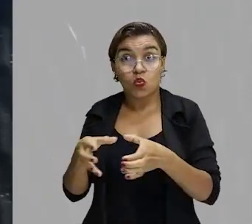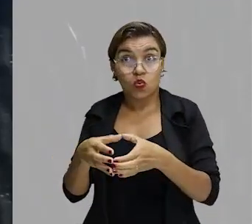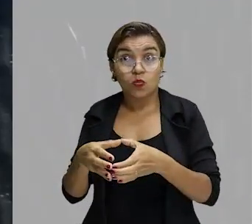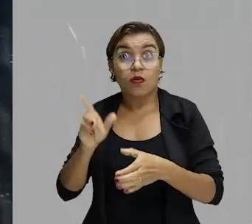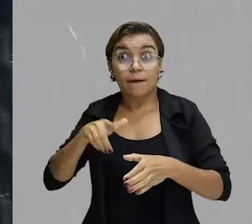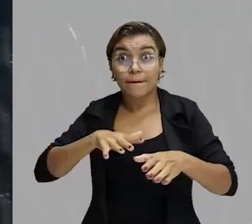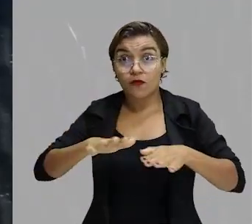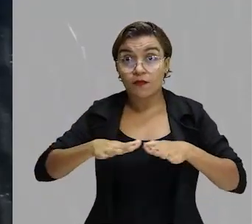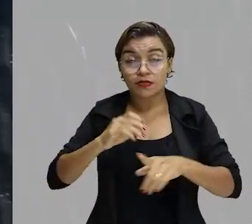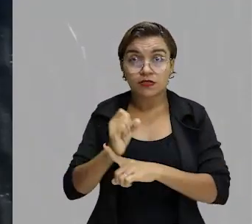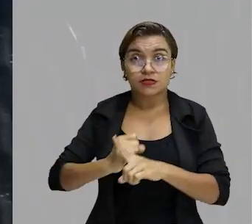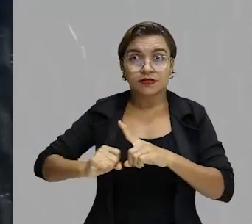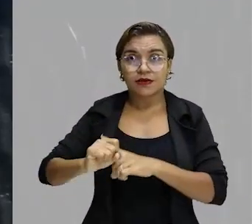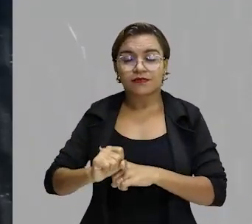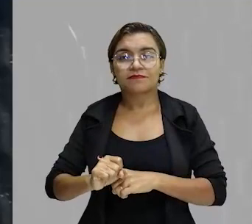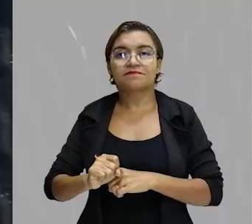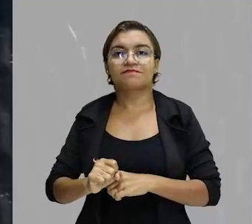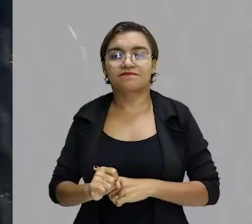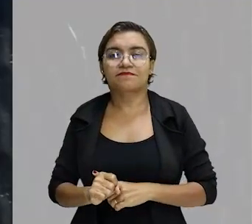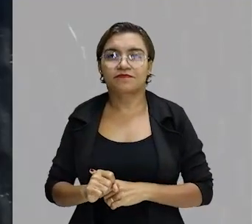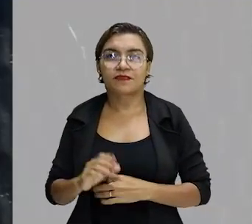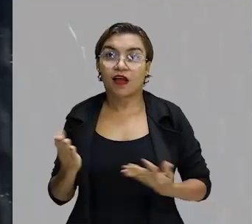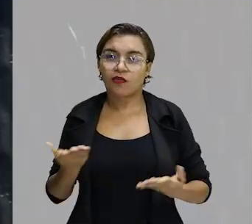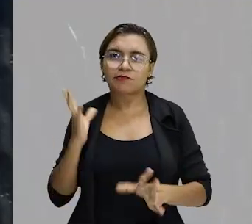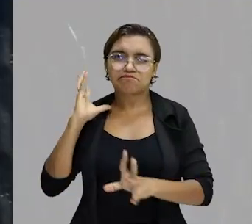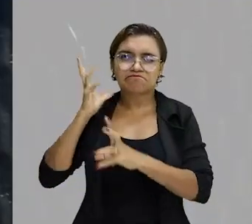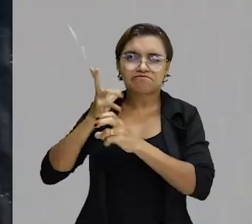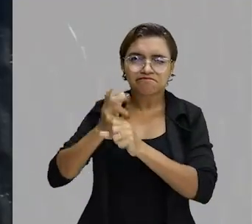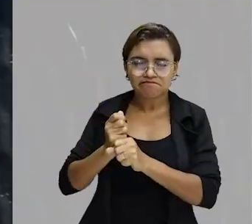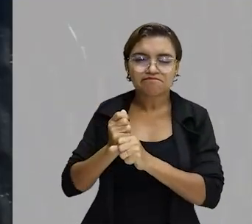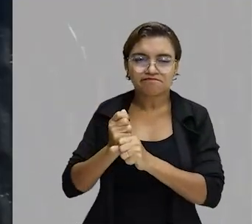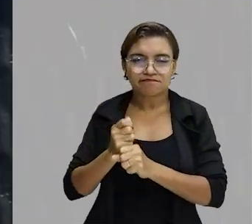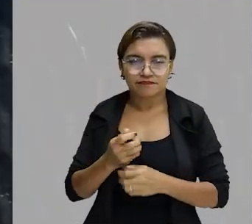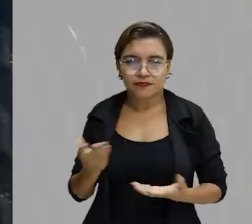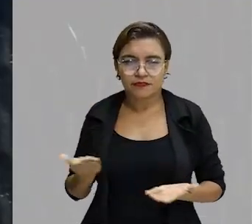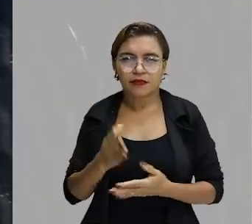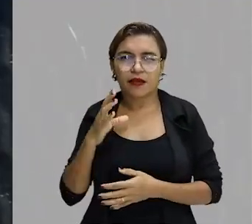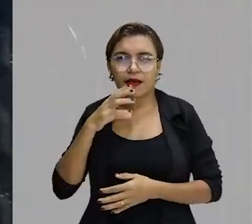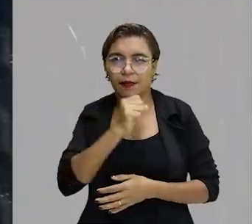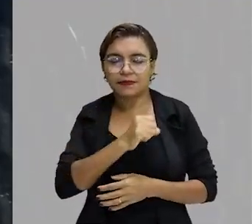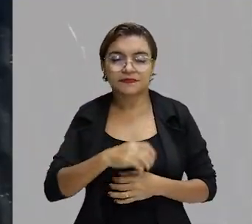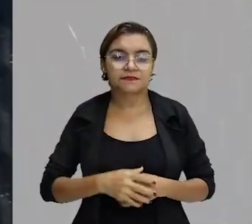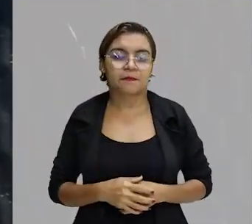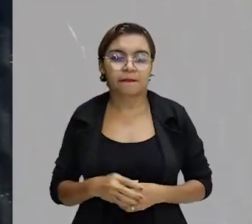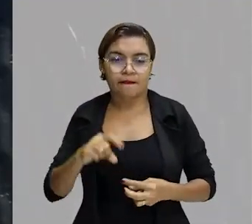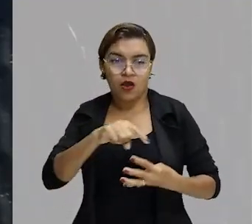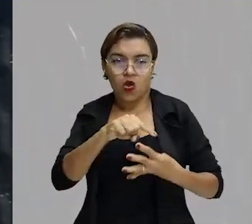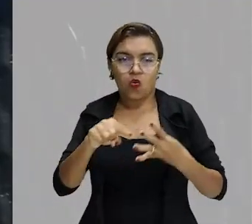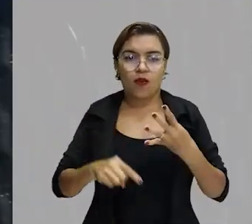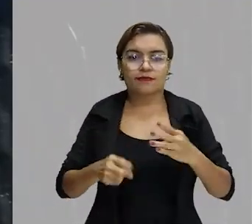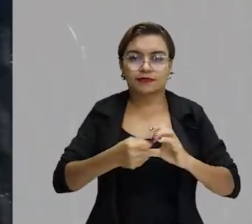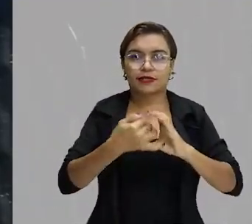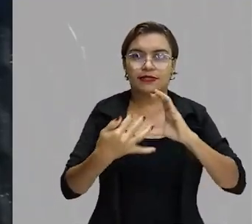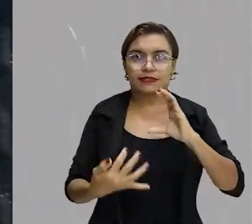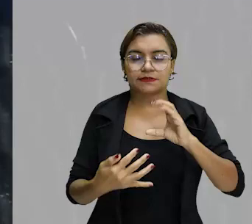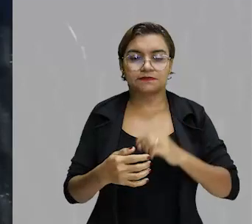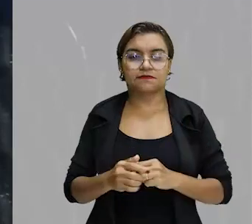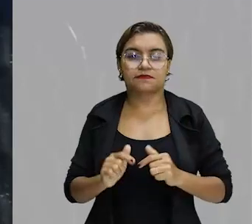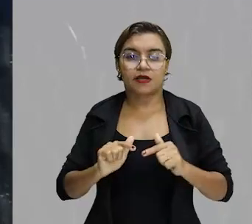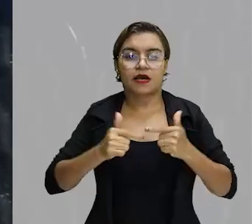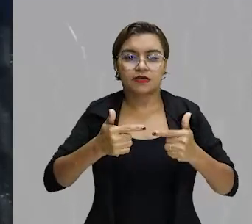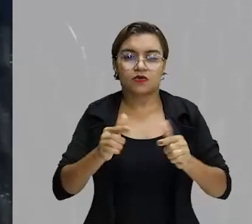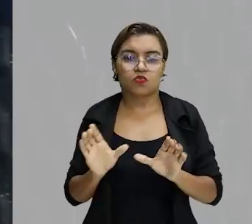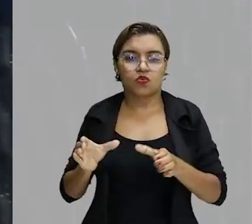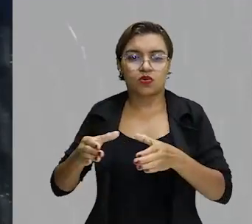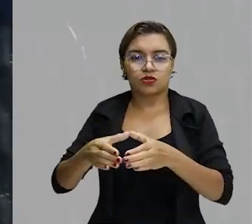social. Vamos lá então fazer uma recapitulação, uma revisão aqui rapidinho. As 4 características: ação